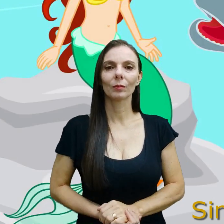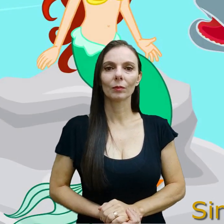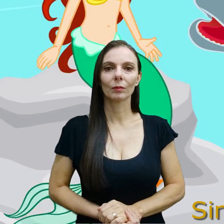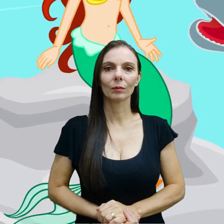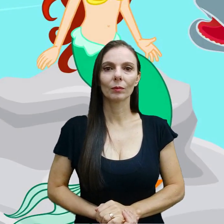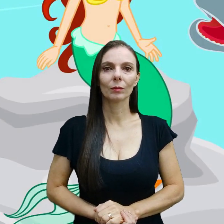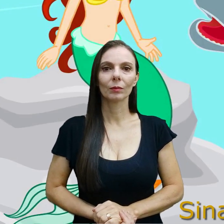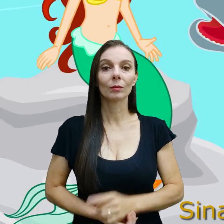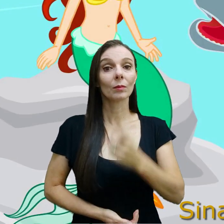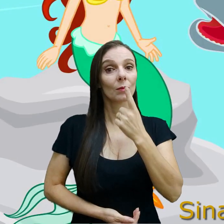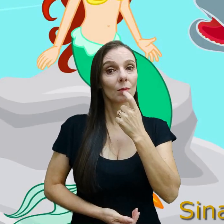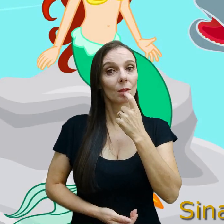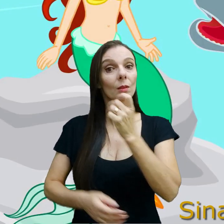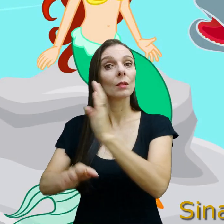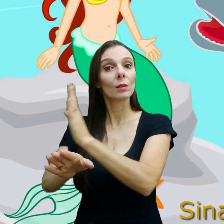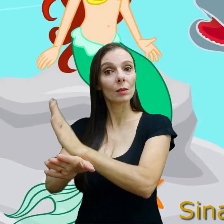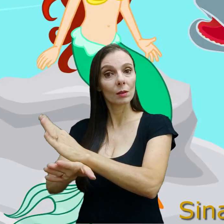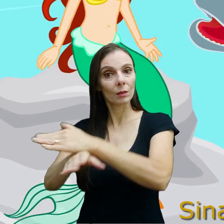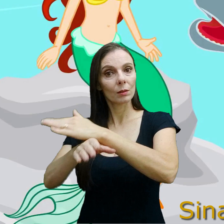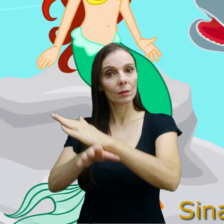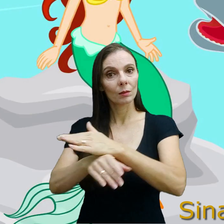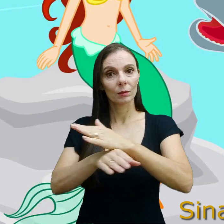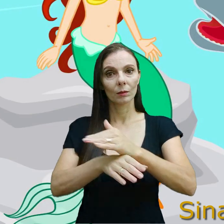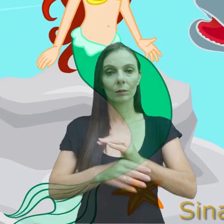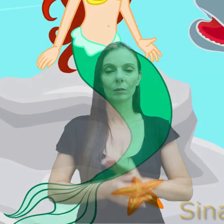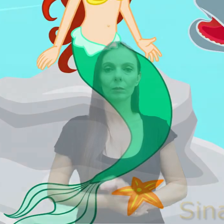A Pequena Sereia.